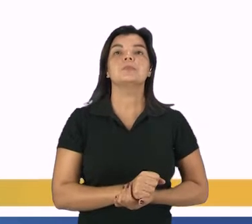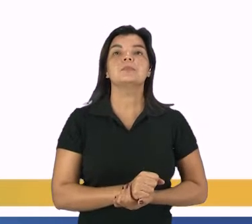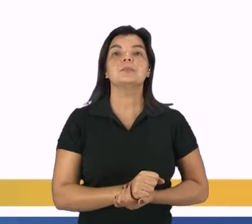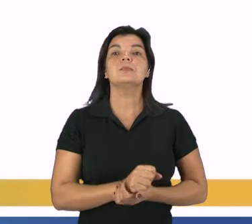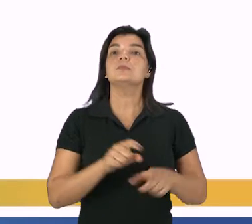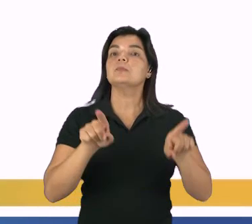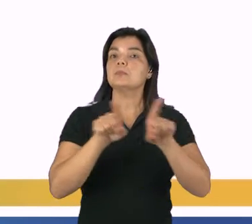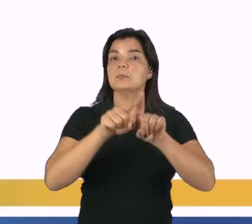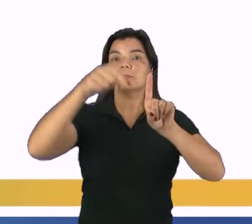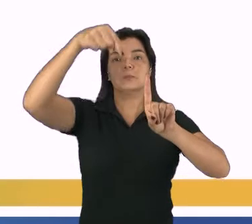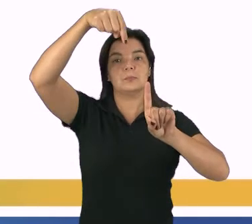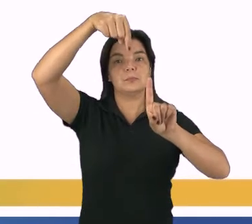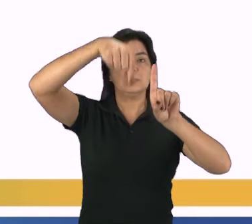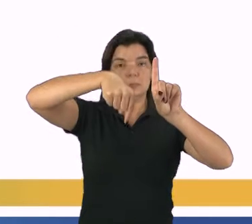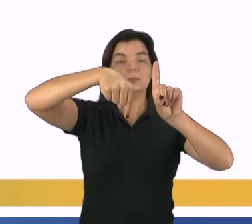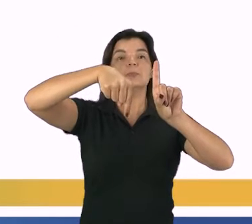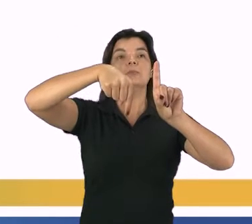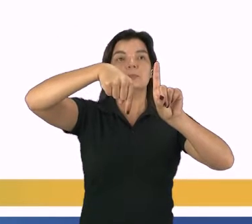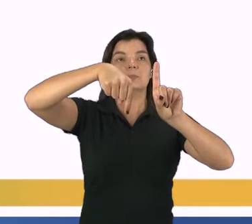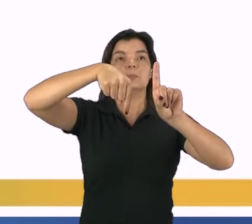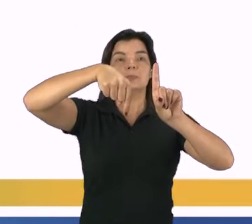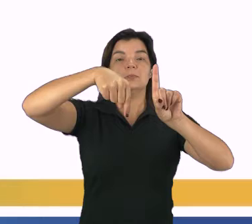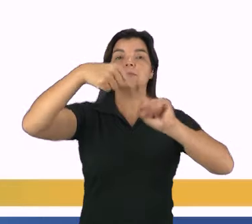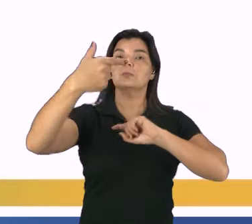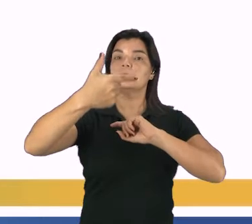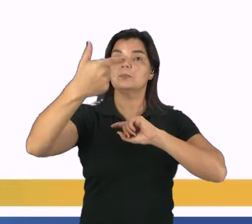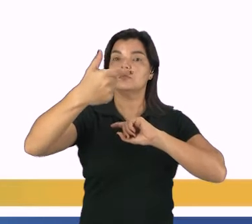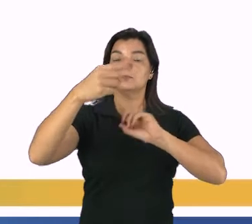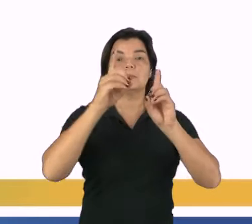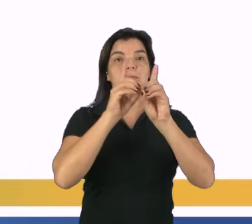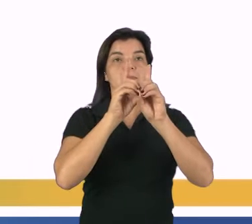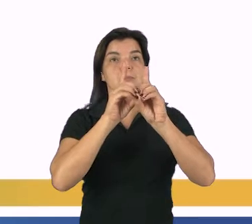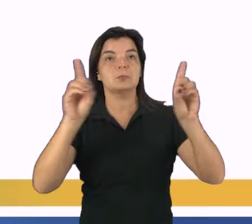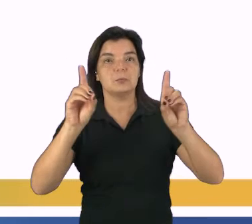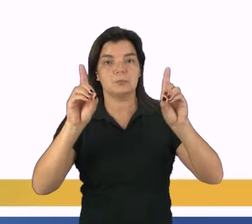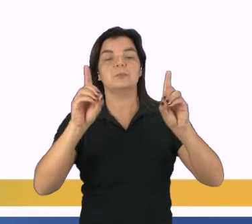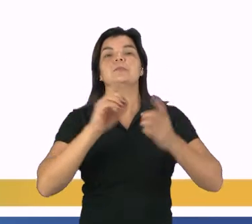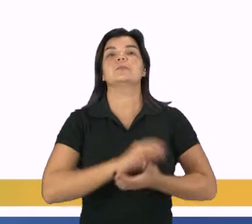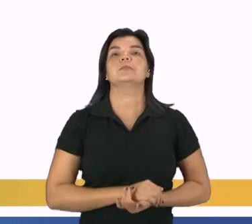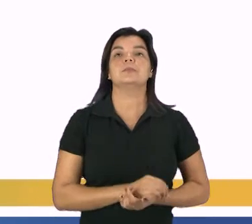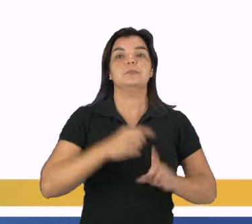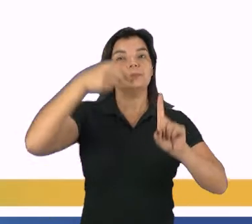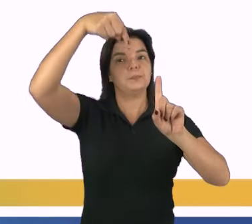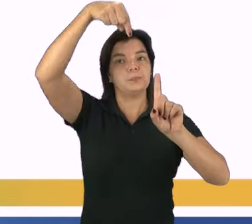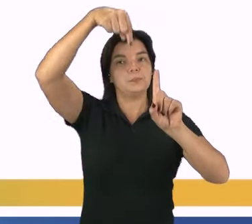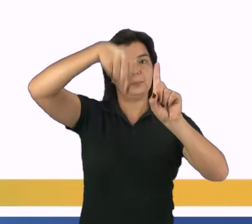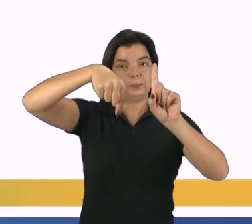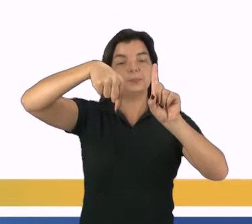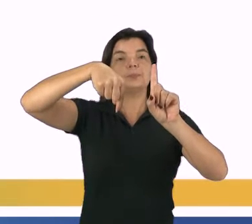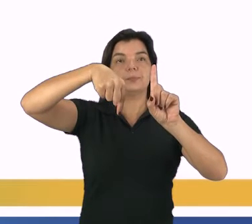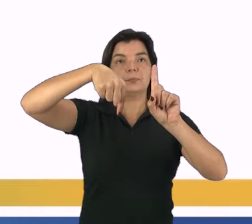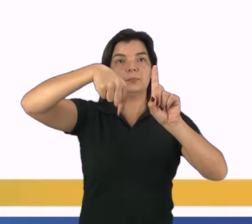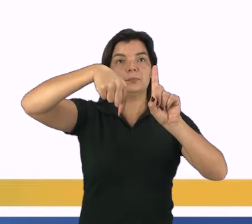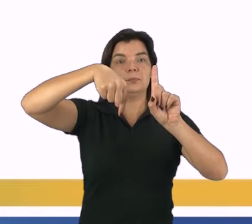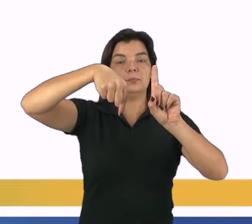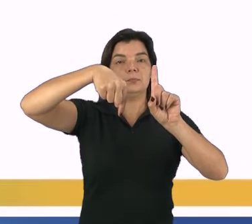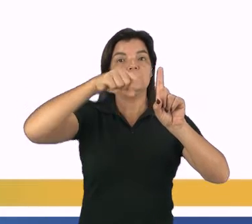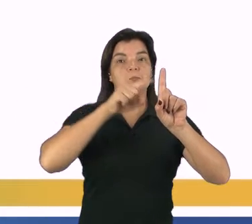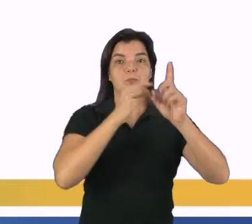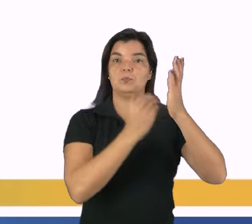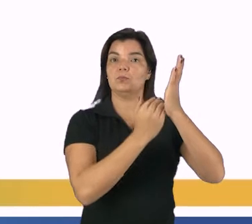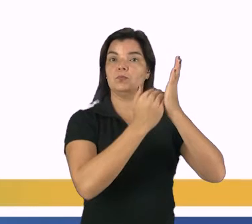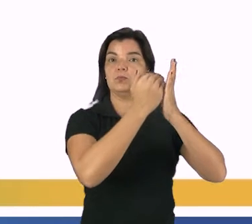força elétrica entre duas cargas é proporcional ao módulo das cargas, ou seja, quanto